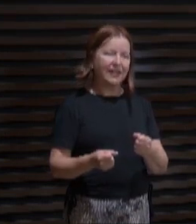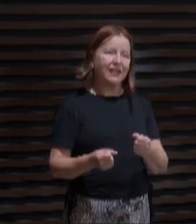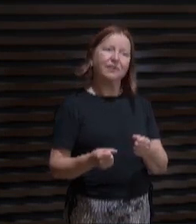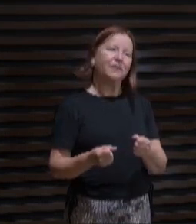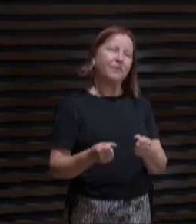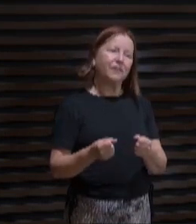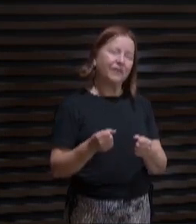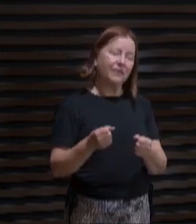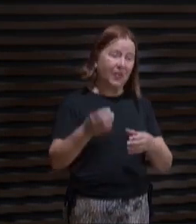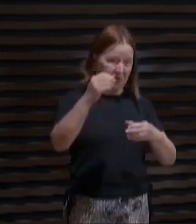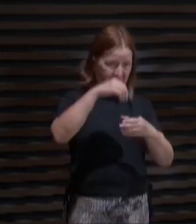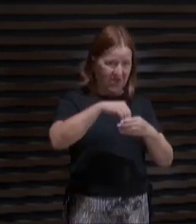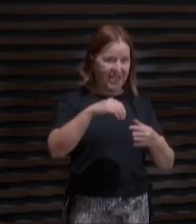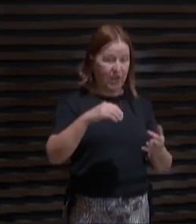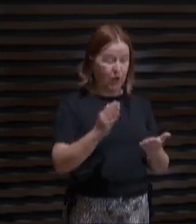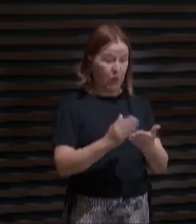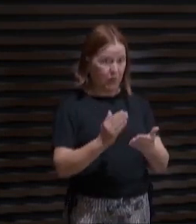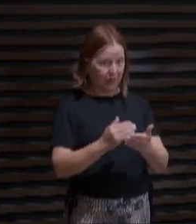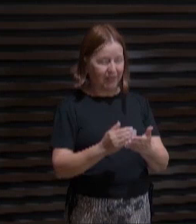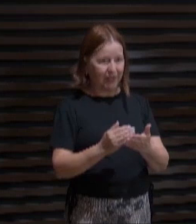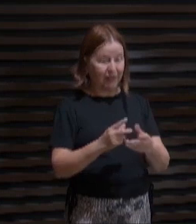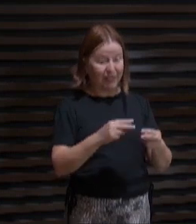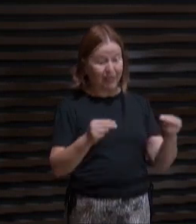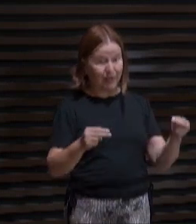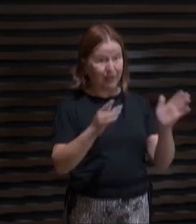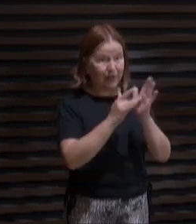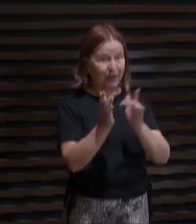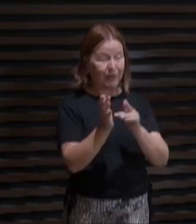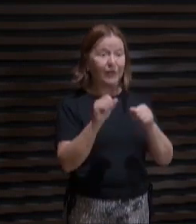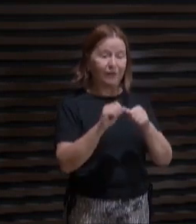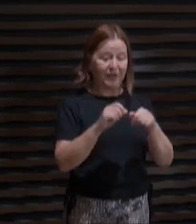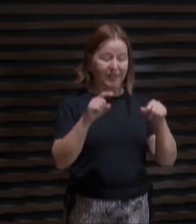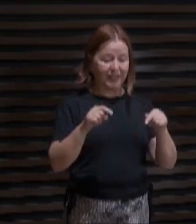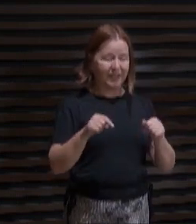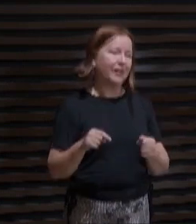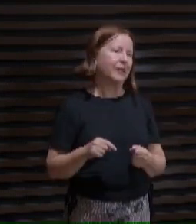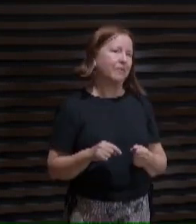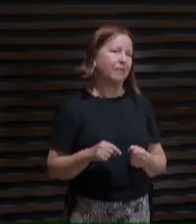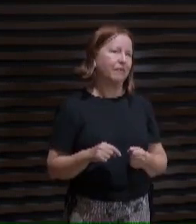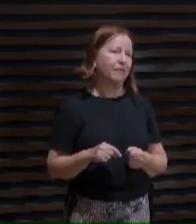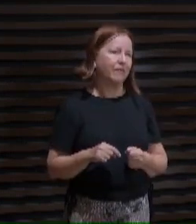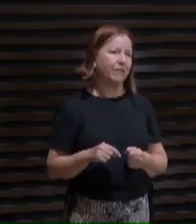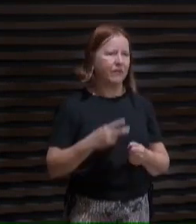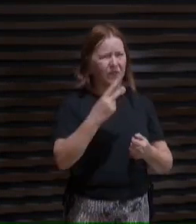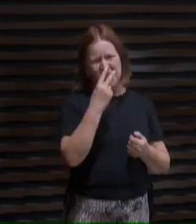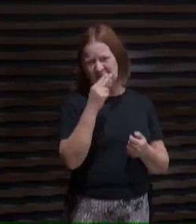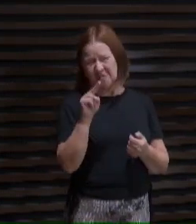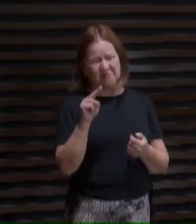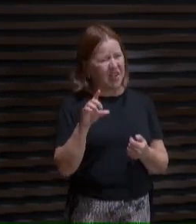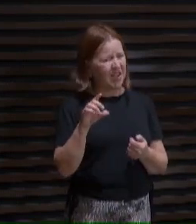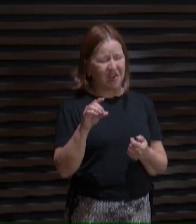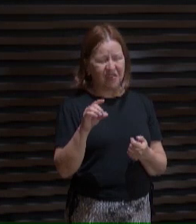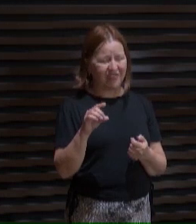como Redentor? Creio que não. Eu não creio que seja apenas uma figura de linguagem.